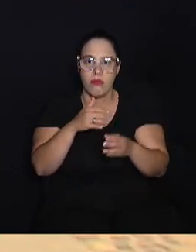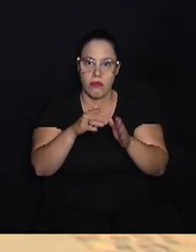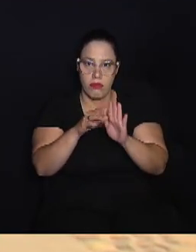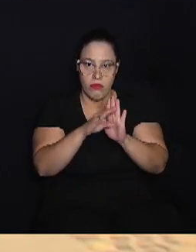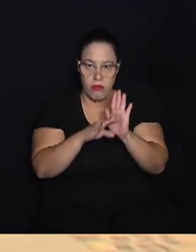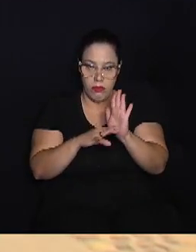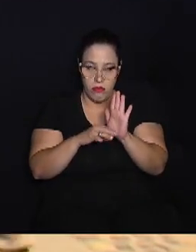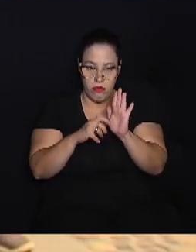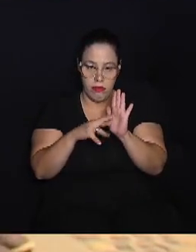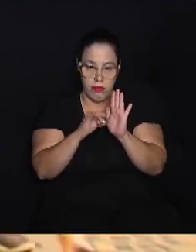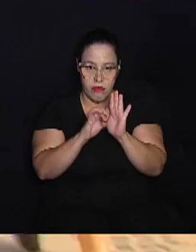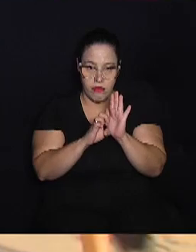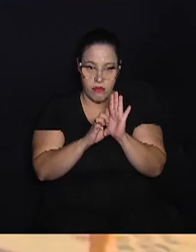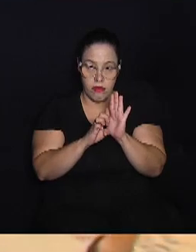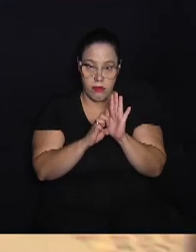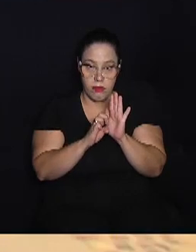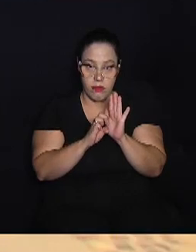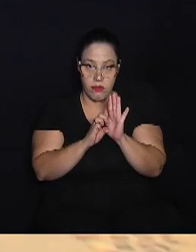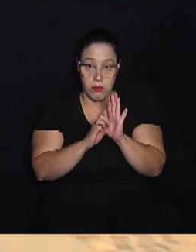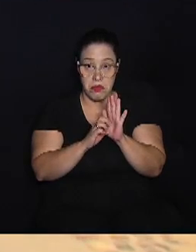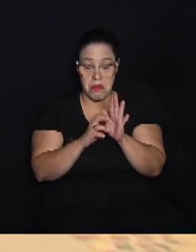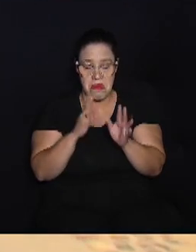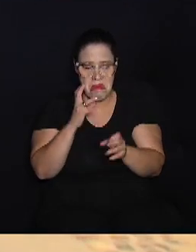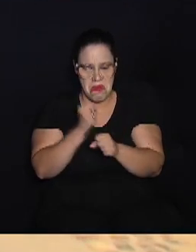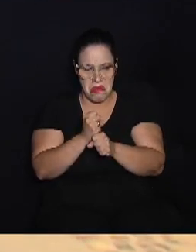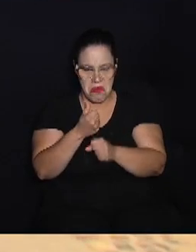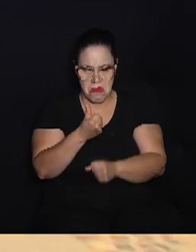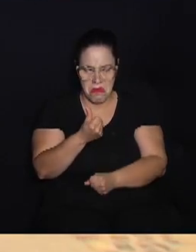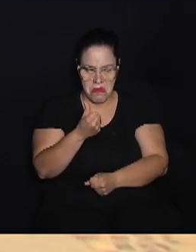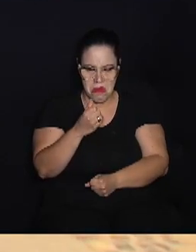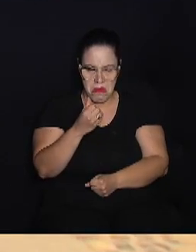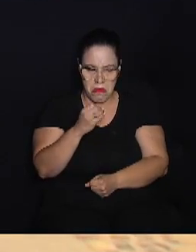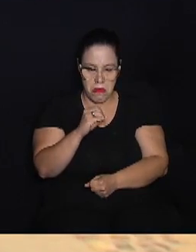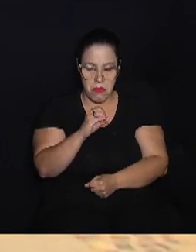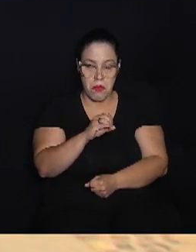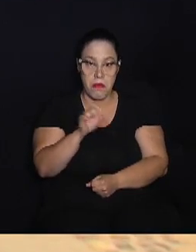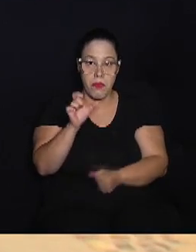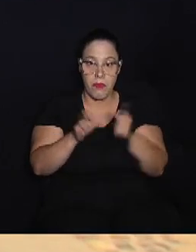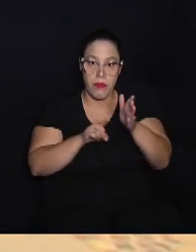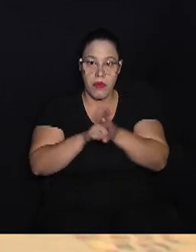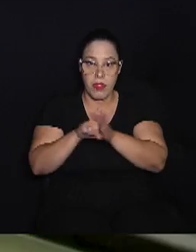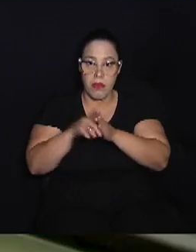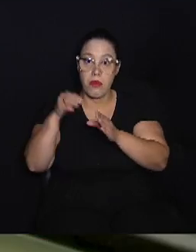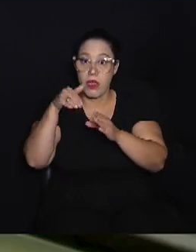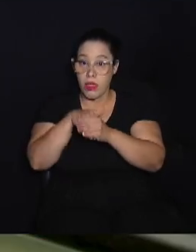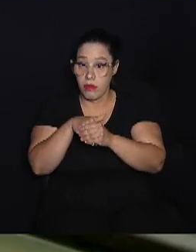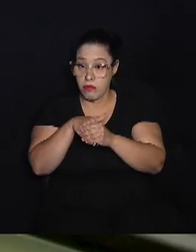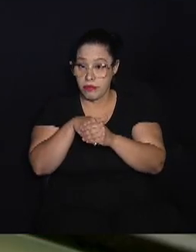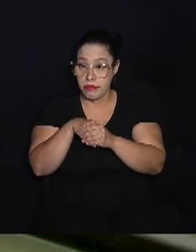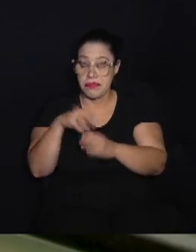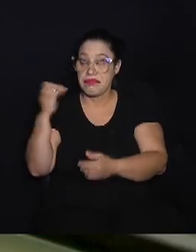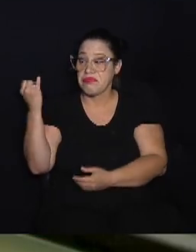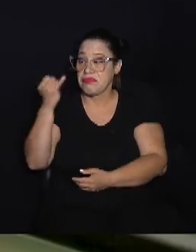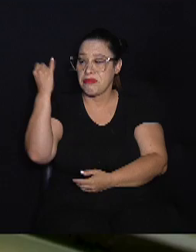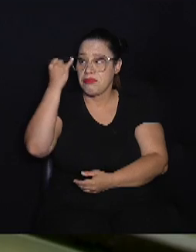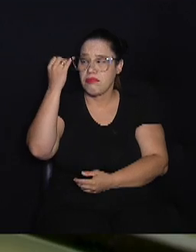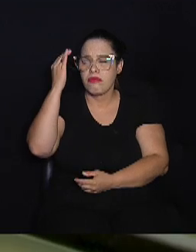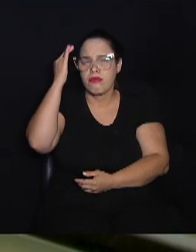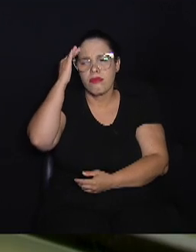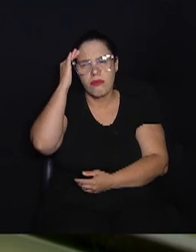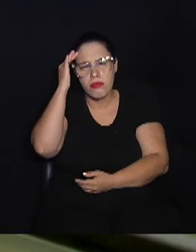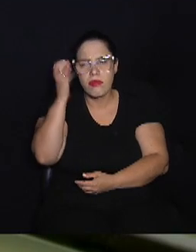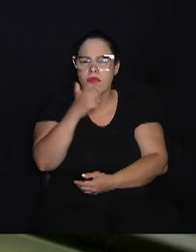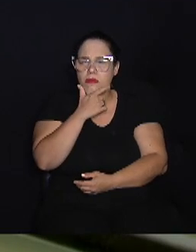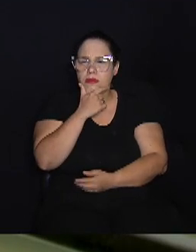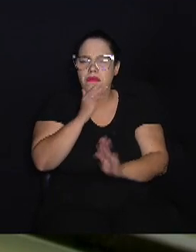Tribunal Superior Eleitoral contabilizou mais de 600 pesquisas eleitorais. É importante também saber que nesse